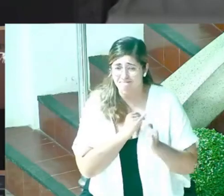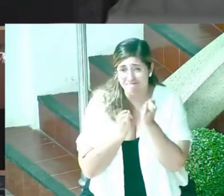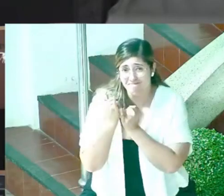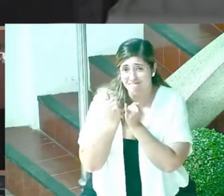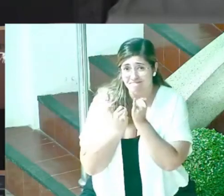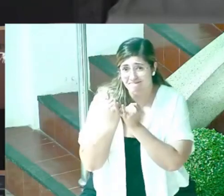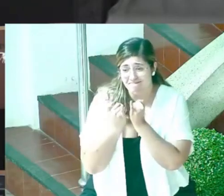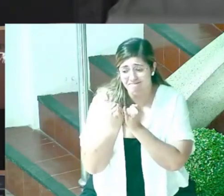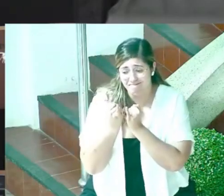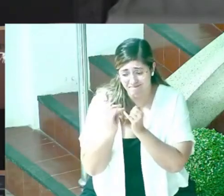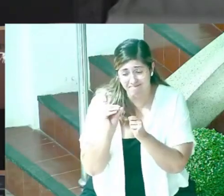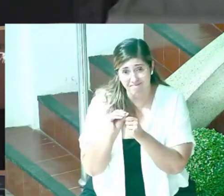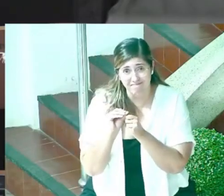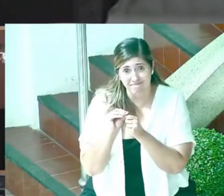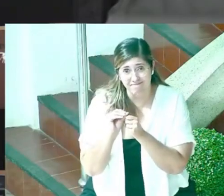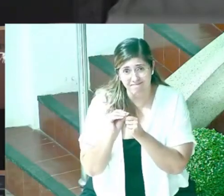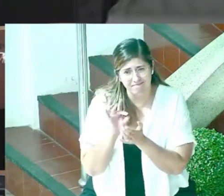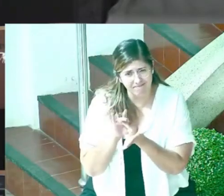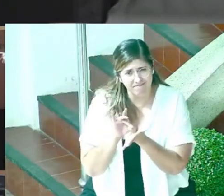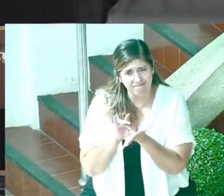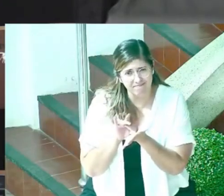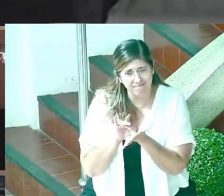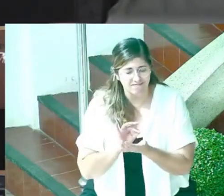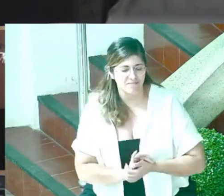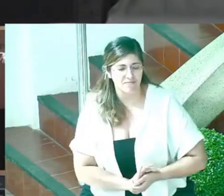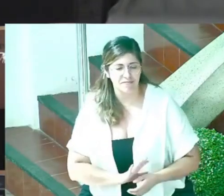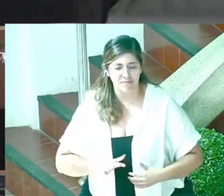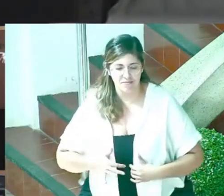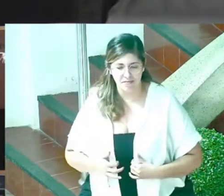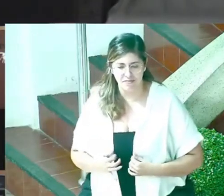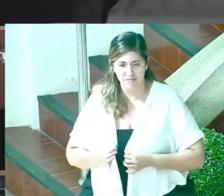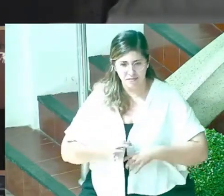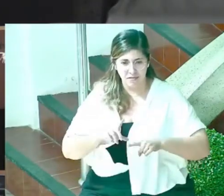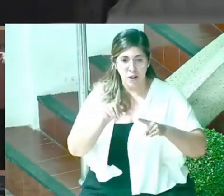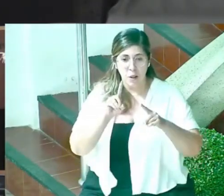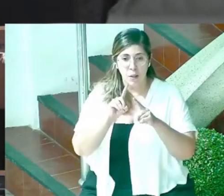No de 8 foi o Fernando. No de 11 vai ser o Célio.